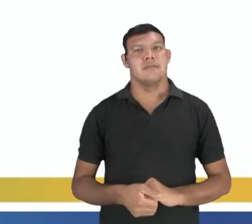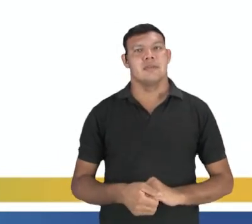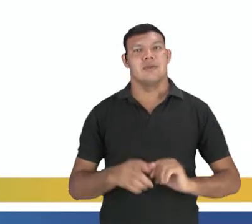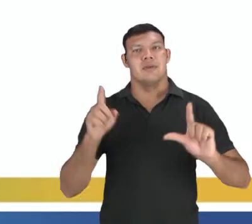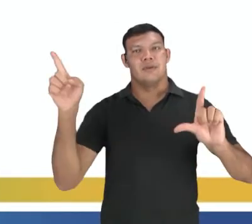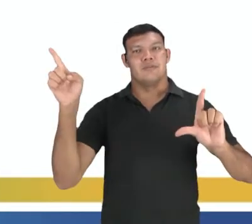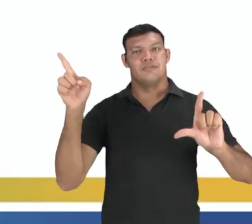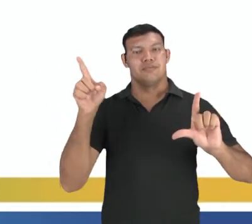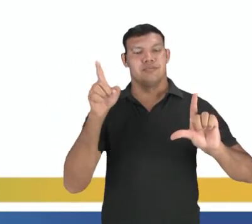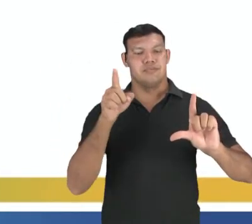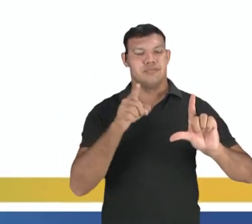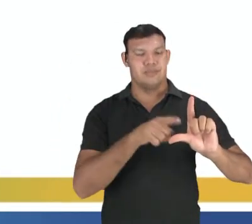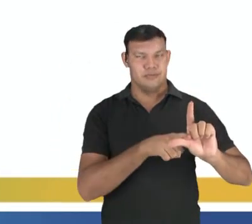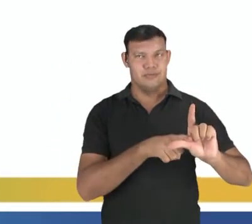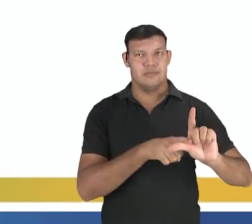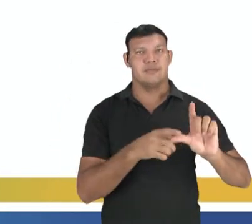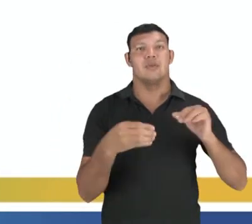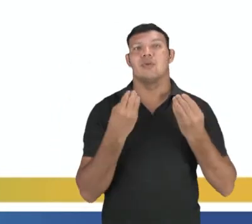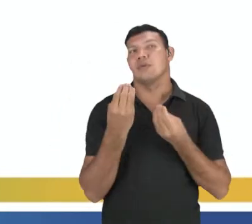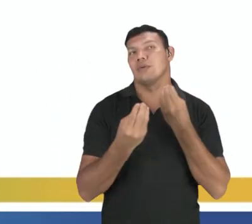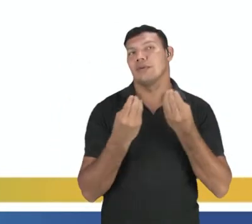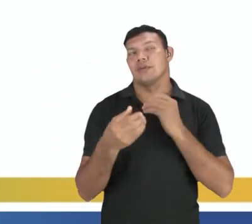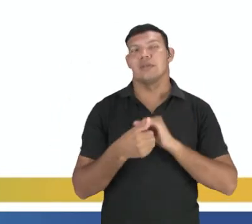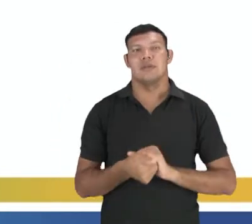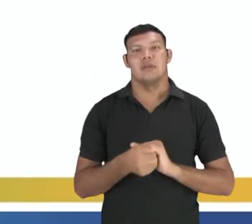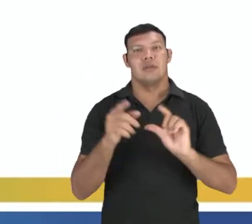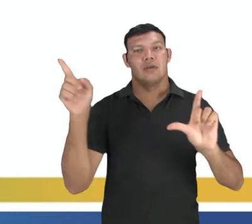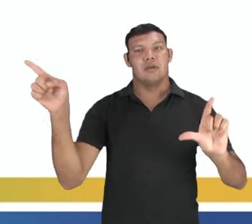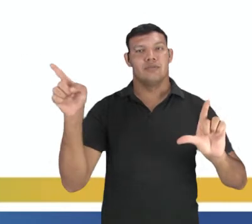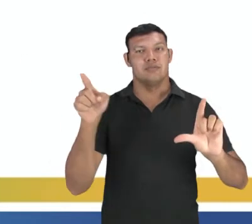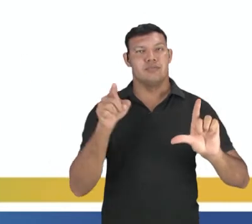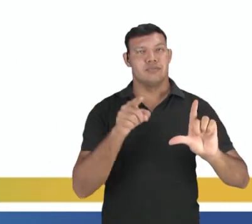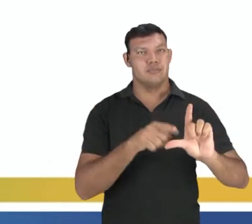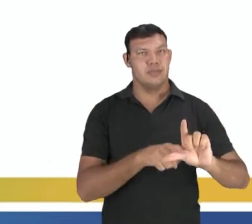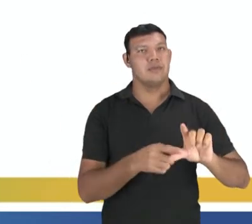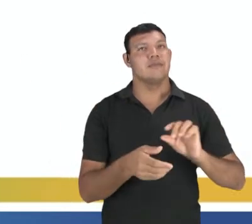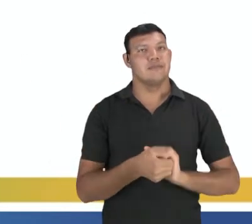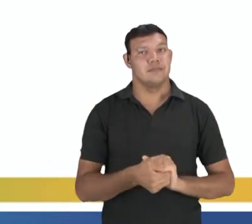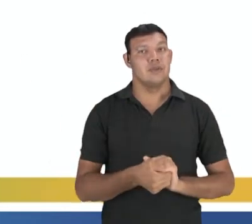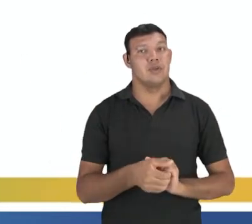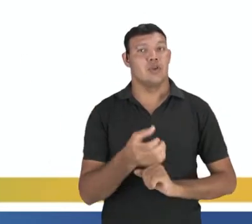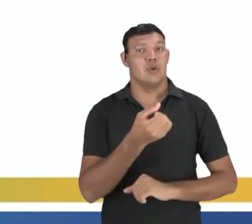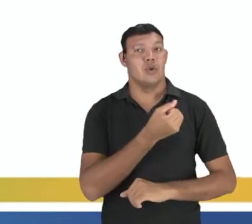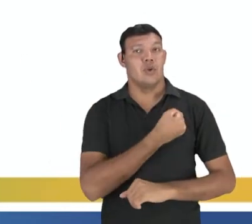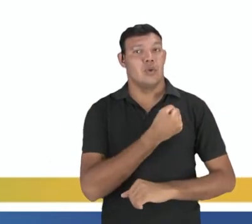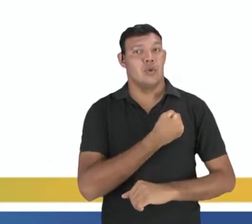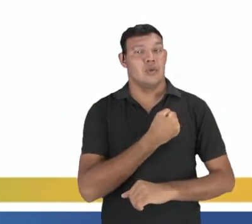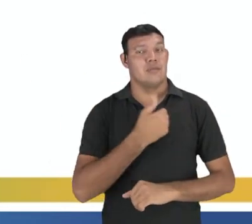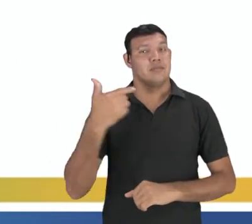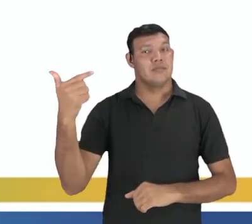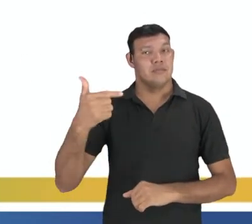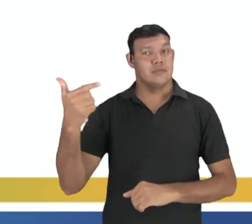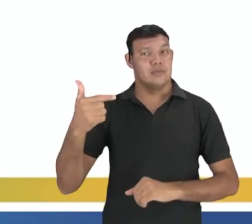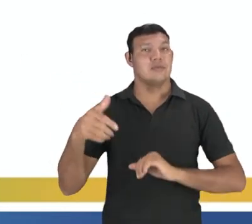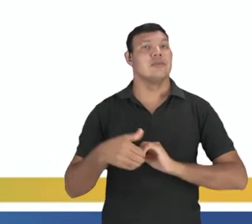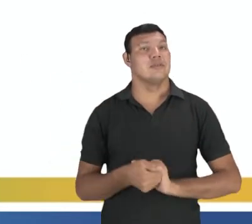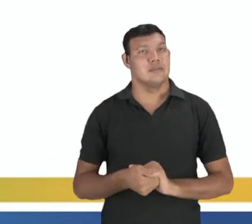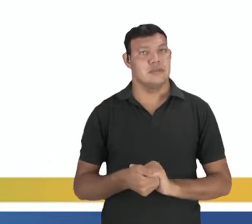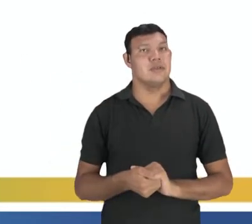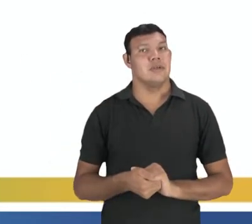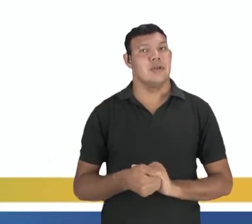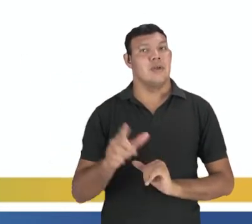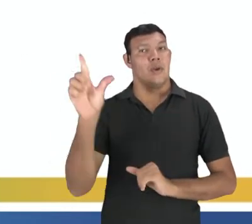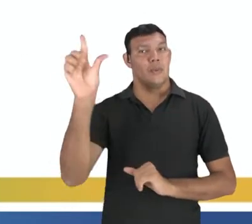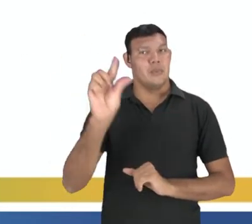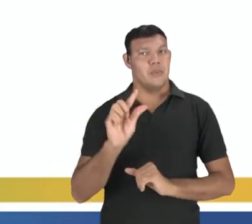decrescente? Para que ela seja decrescente, o segundo termo deve ser menor que o